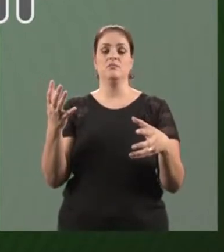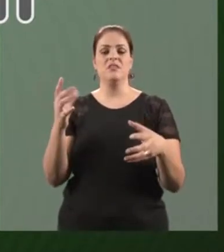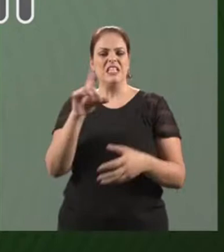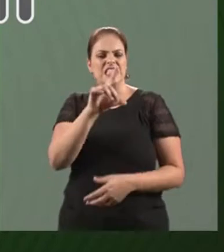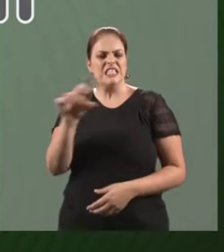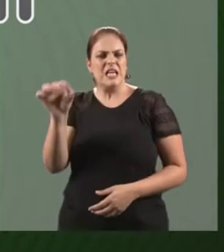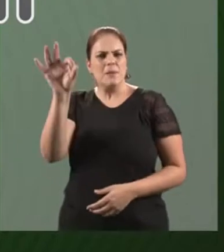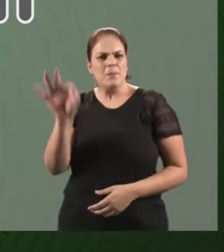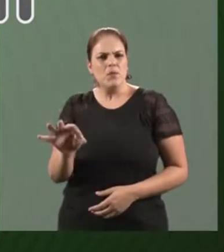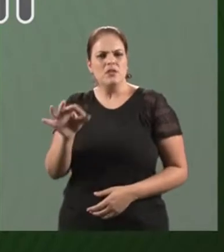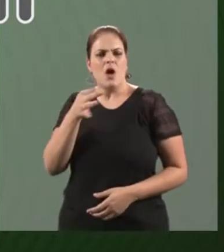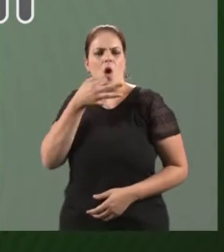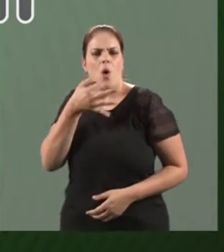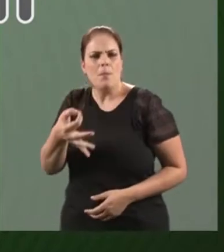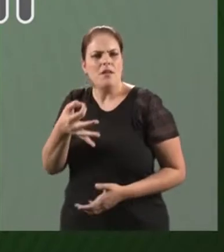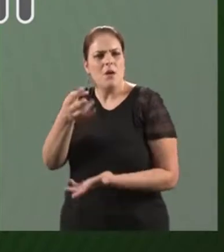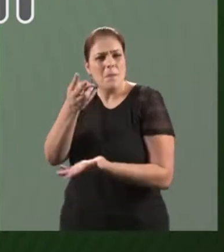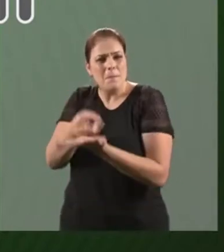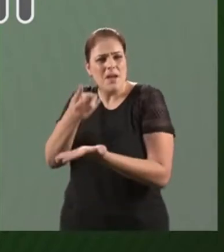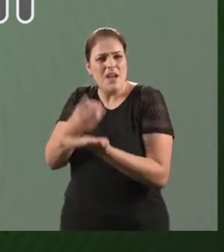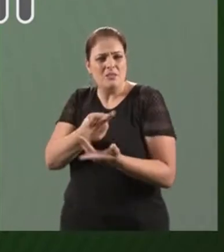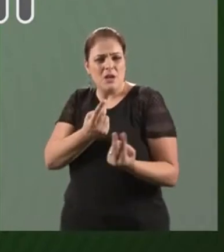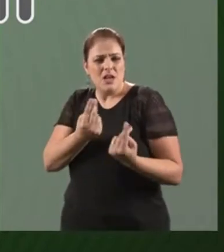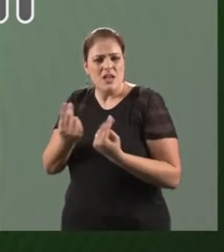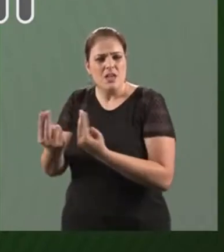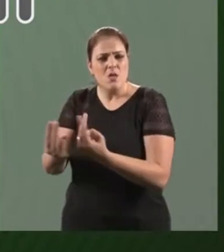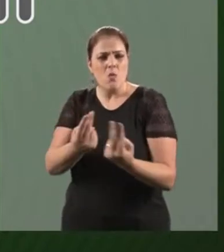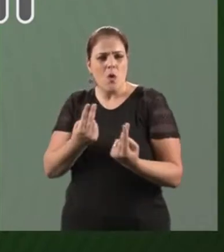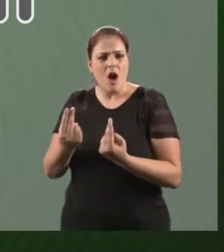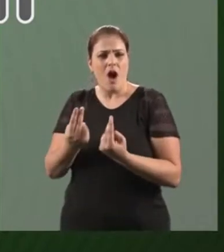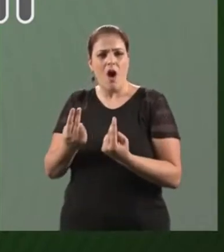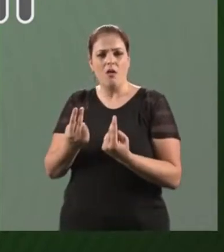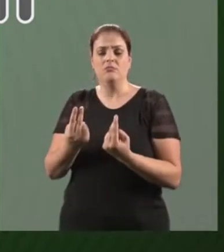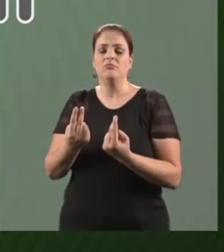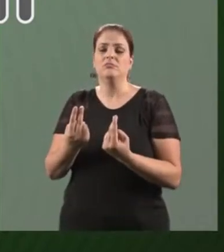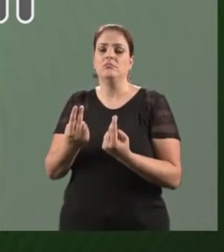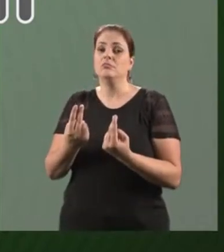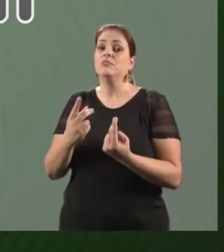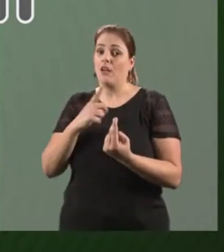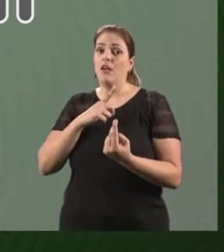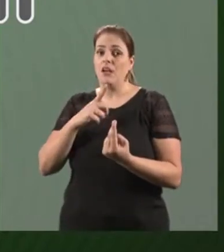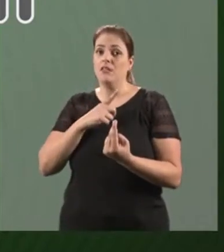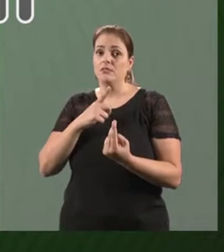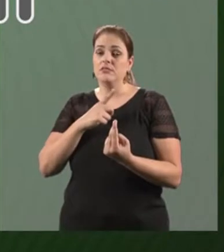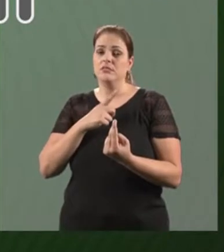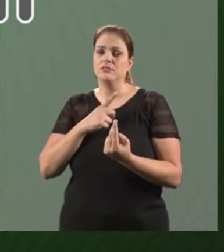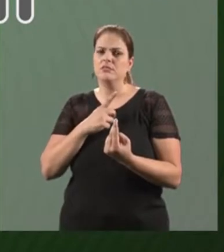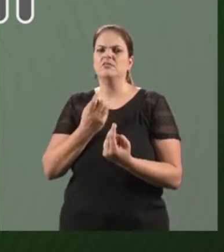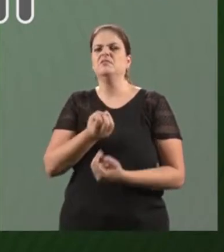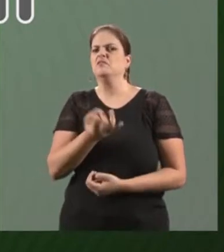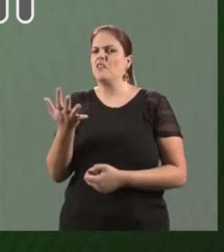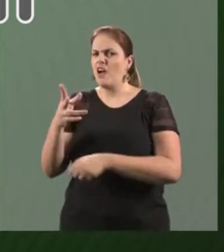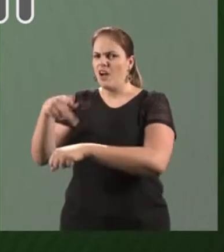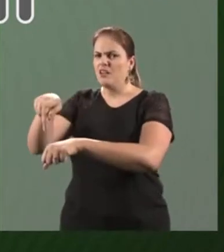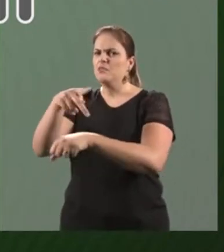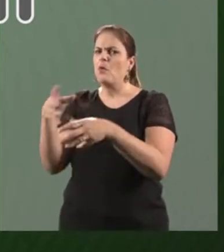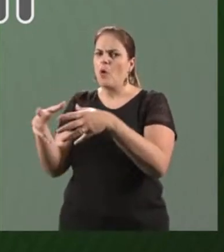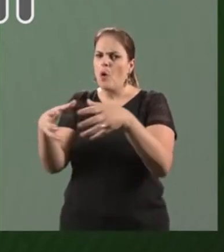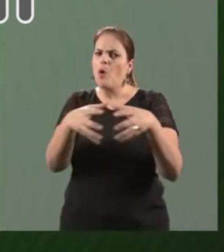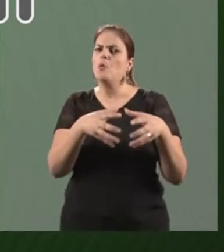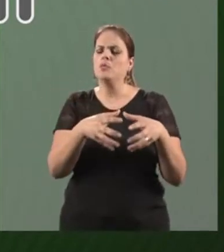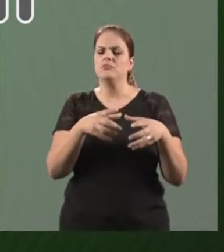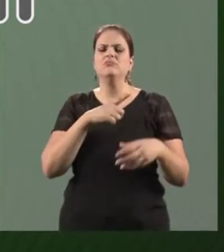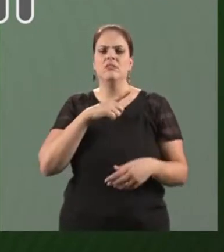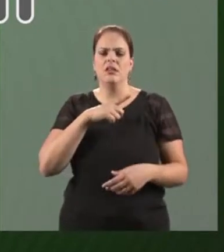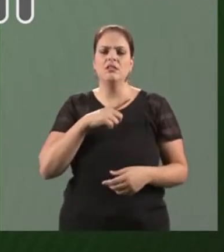por exemplo, em que todos os membros de um grupo tinham que estar de acordo, foram comuns em muitos povos. Também